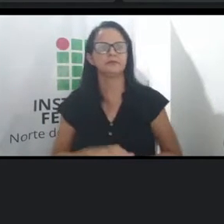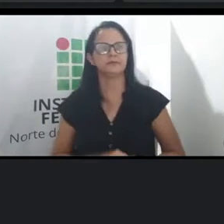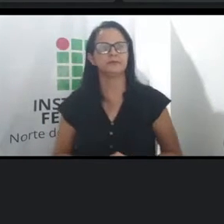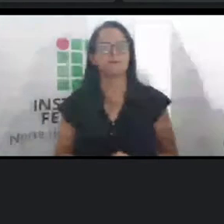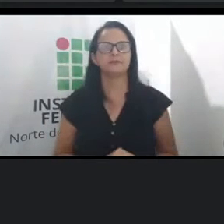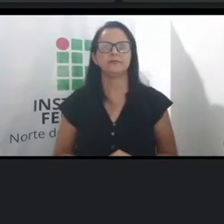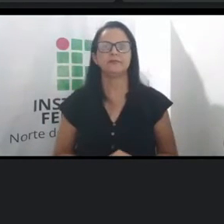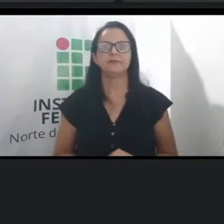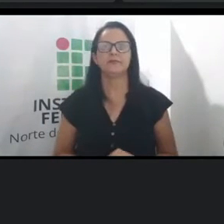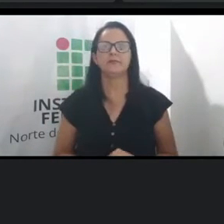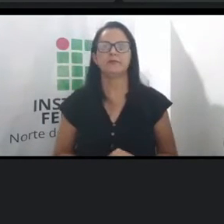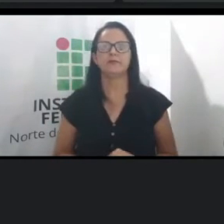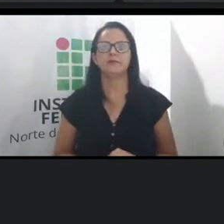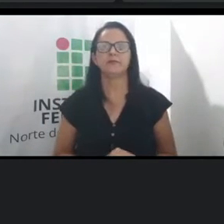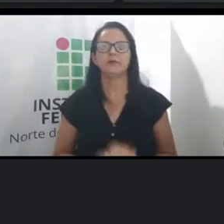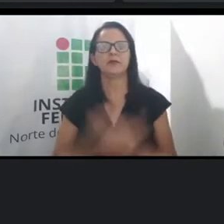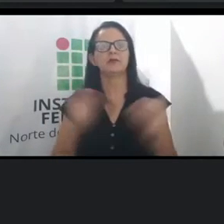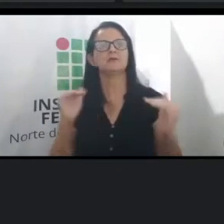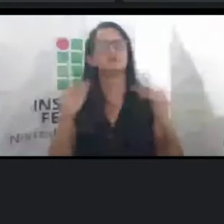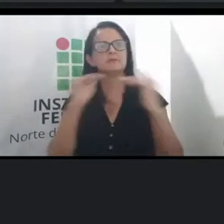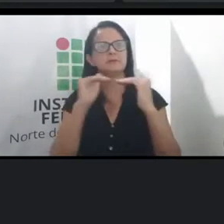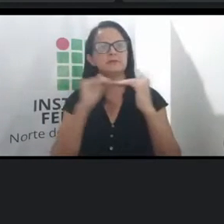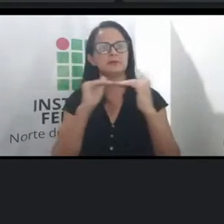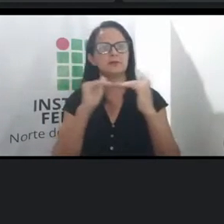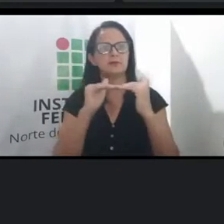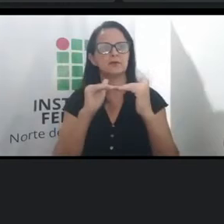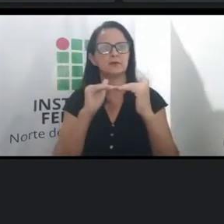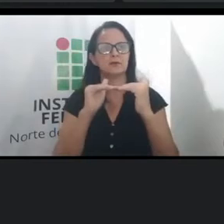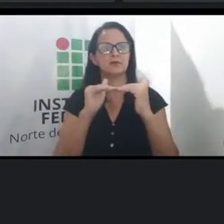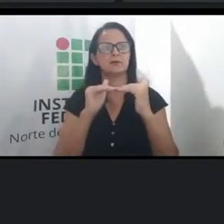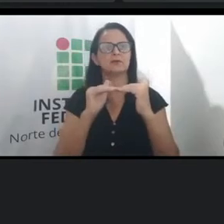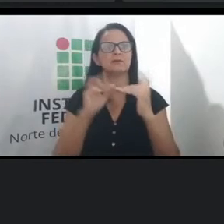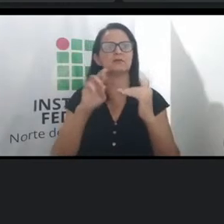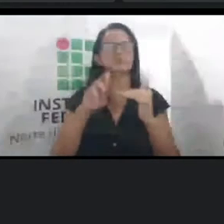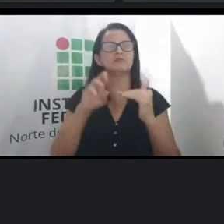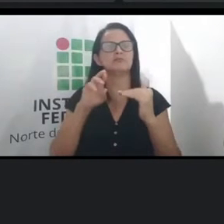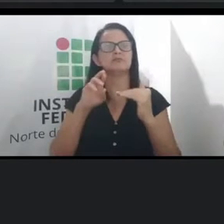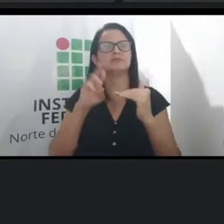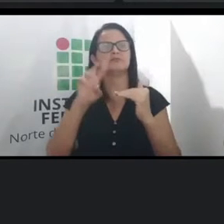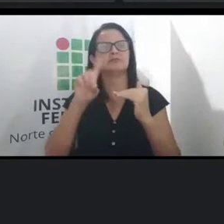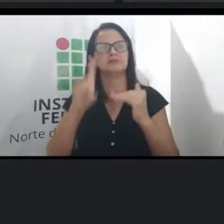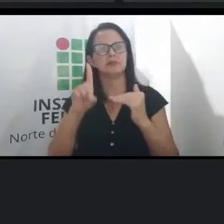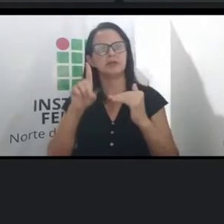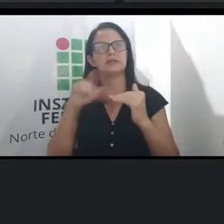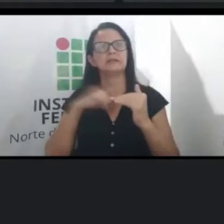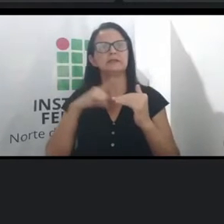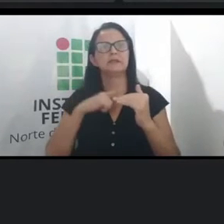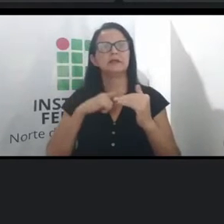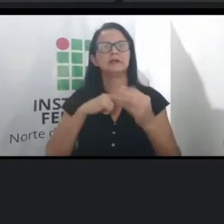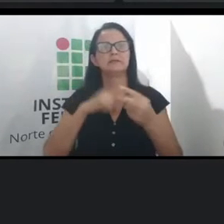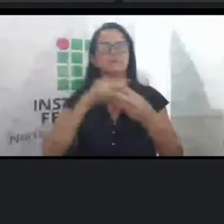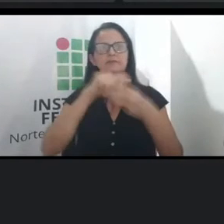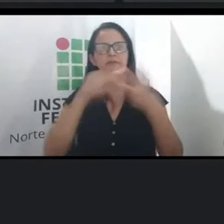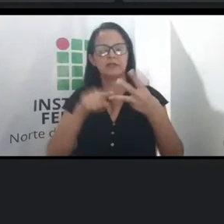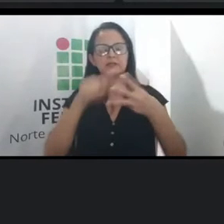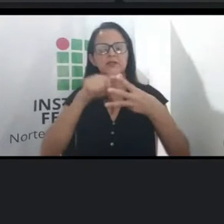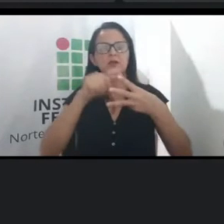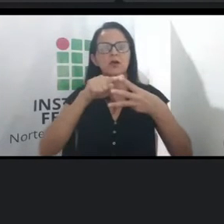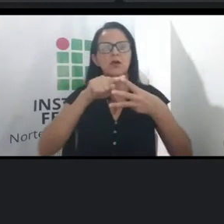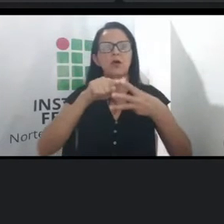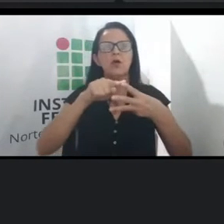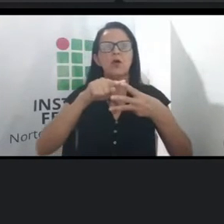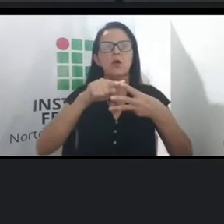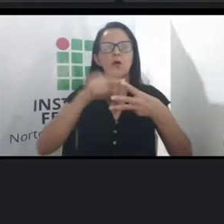NR10, temos 3 principais zonas, que seriam o quê? A zona controlada, zona de risco e a zona